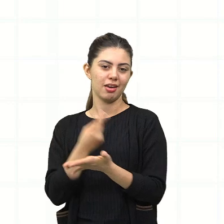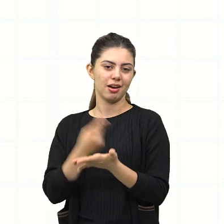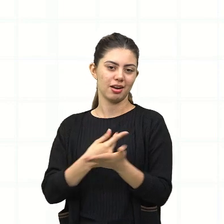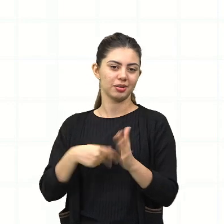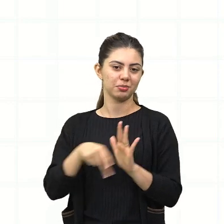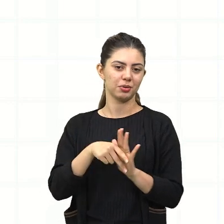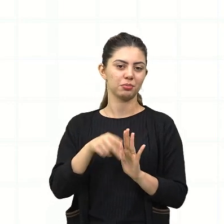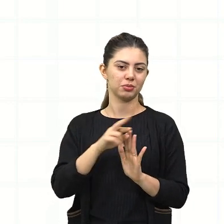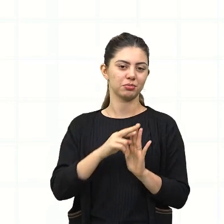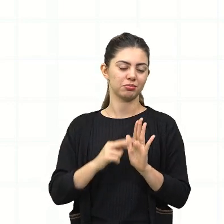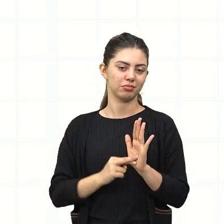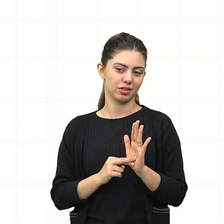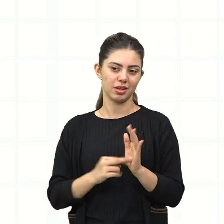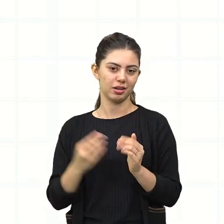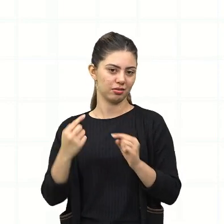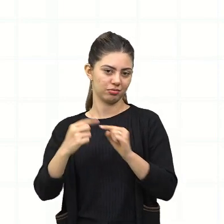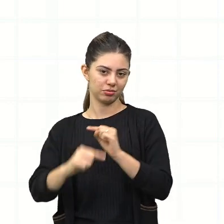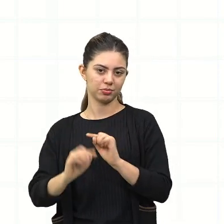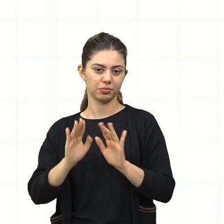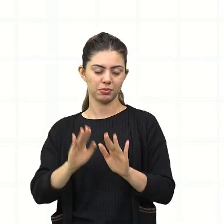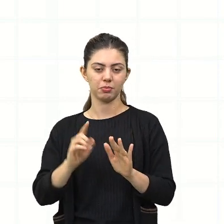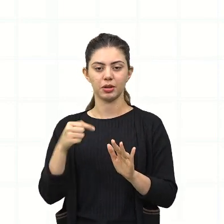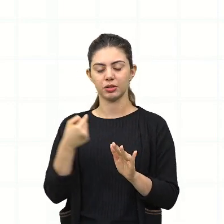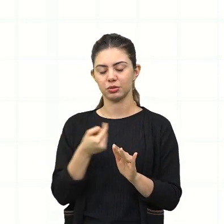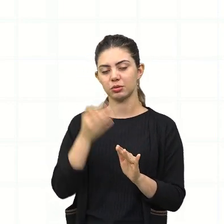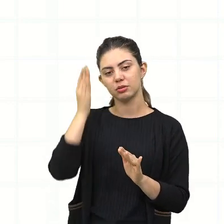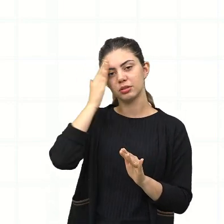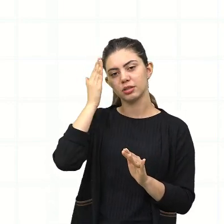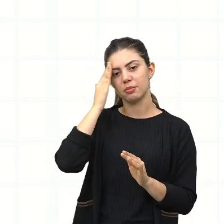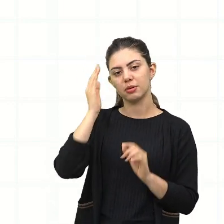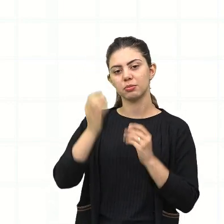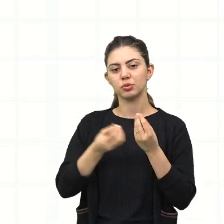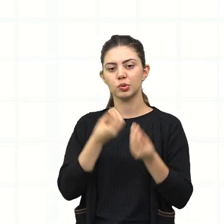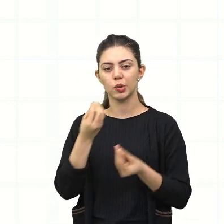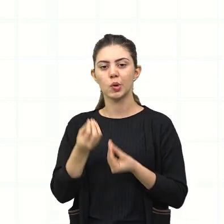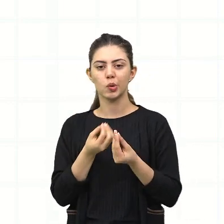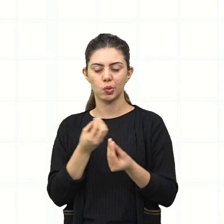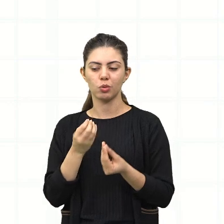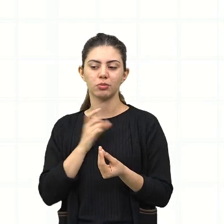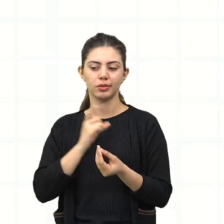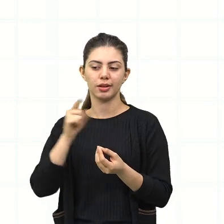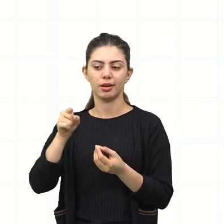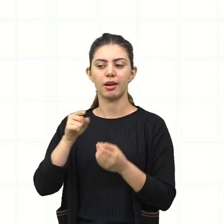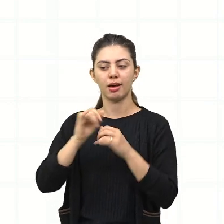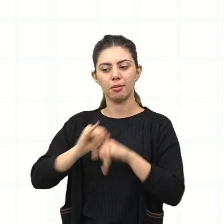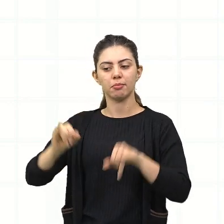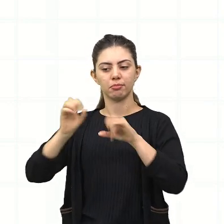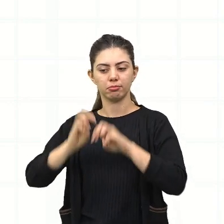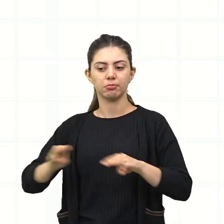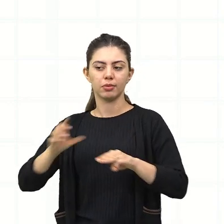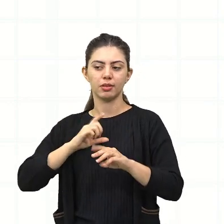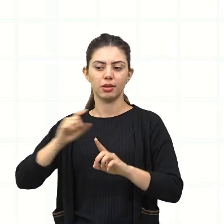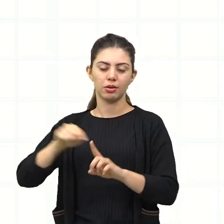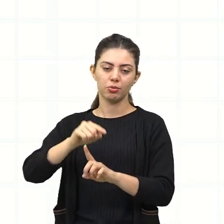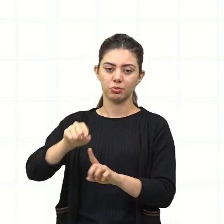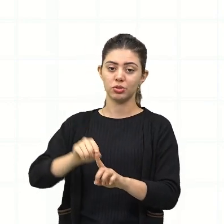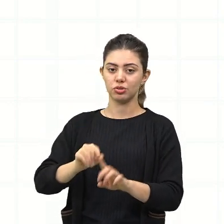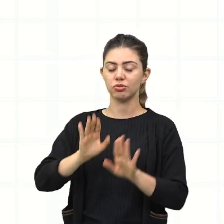nessa sentença. Mas óbvio, a gente já tem uma ideia aqui, também atingiu o seu objetivo de comunicação,